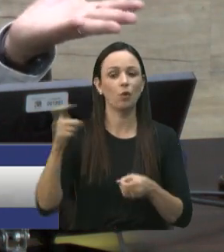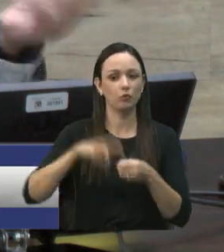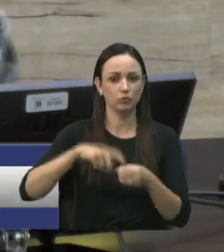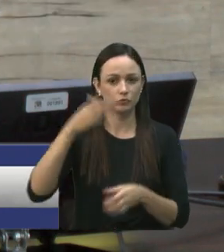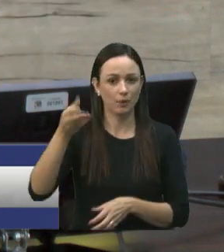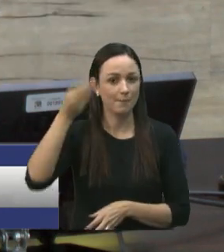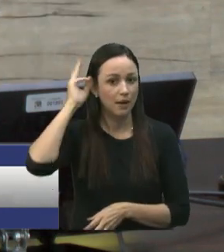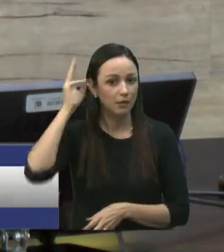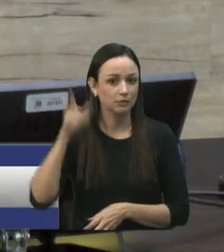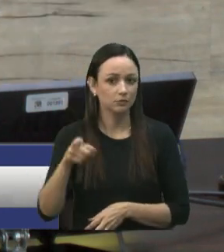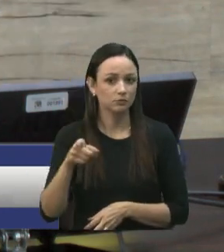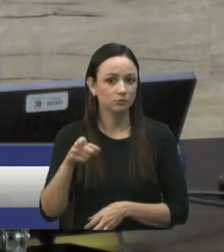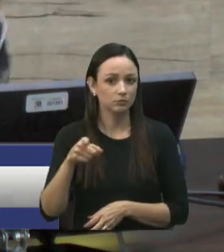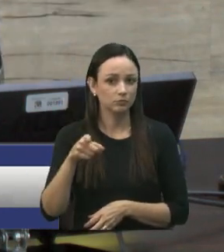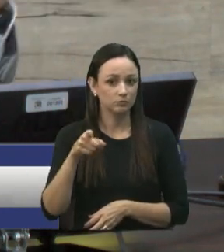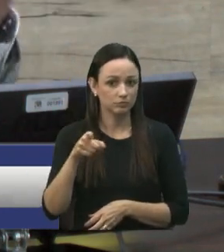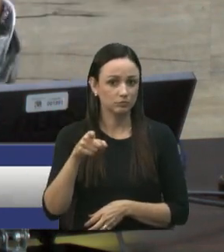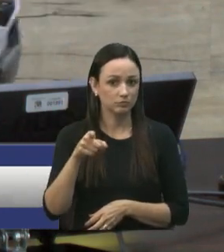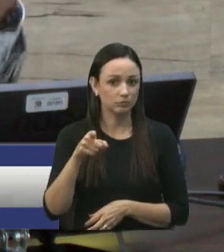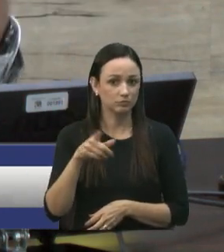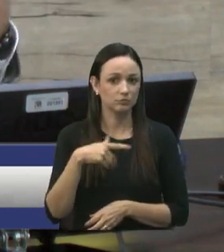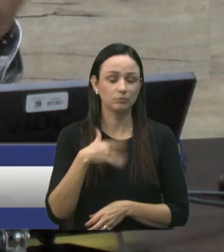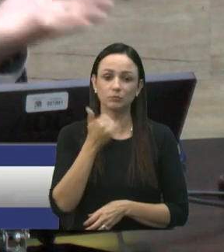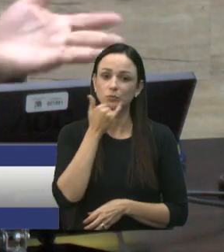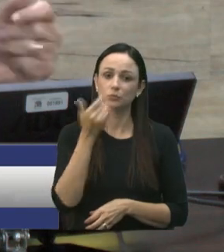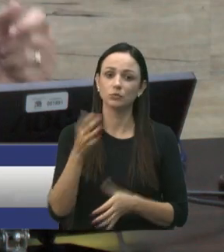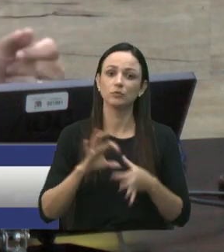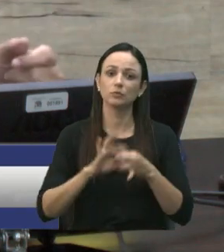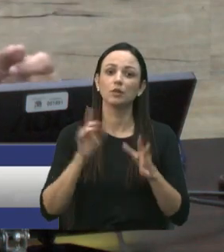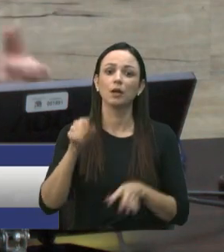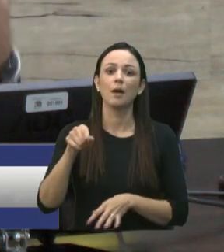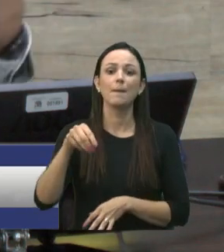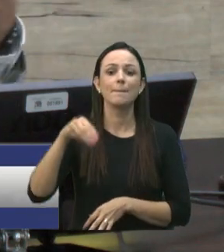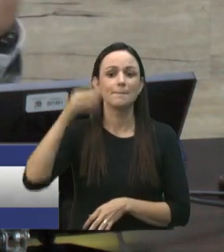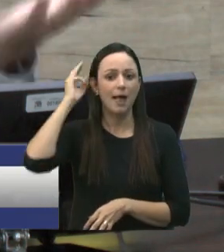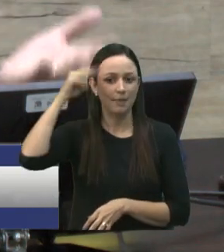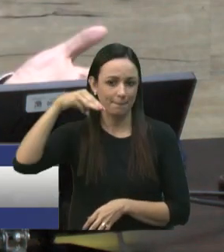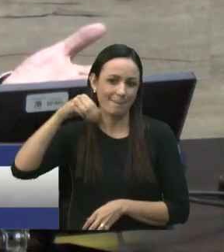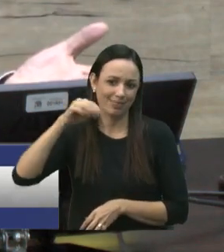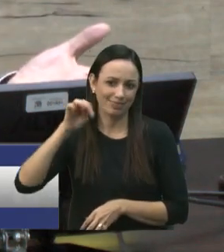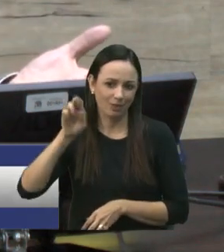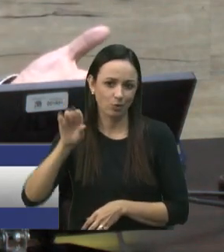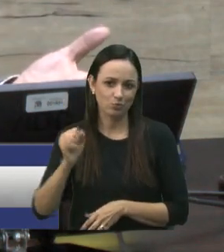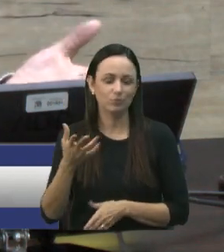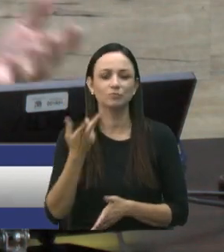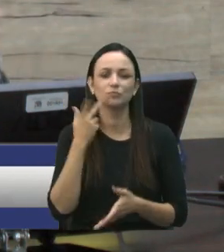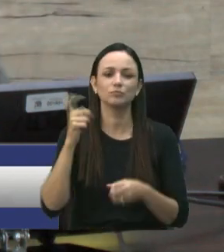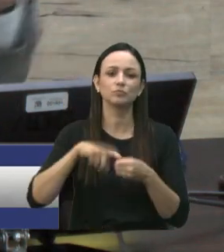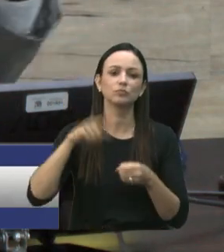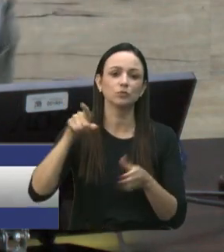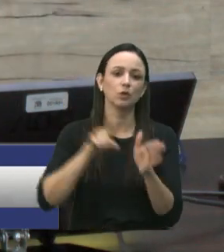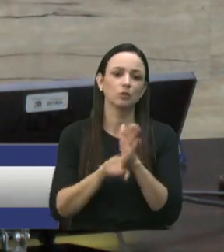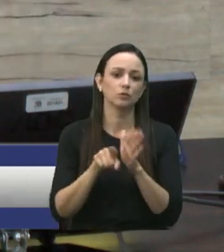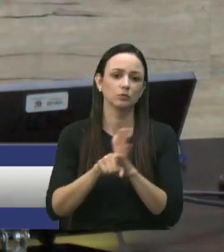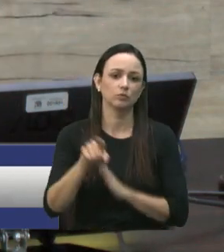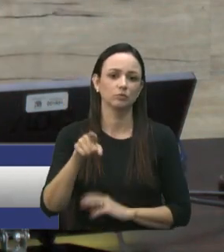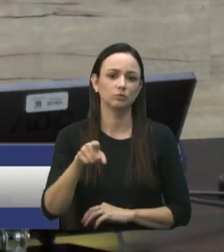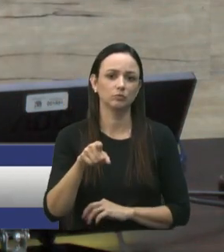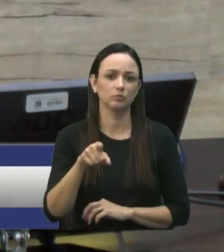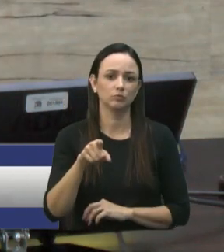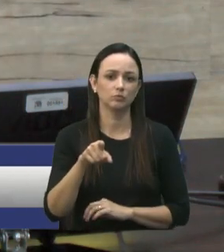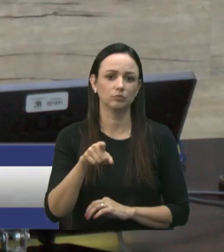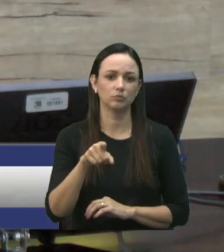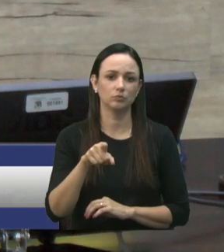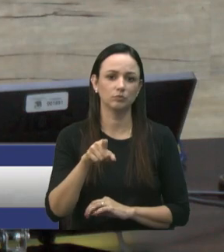voltando, Matheus, em relação à sua, me perdoe a liberdade do Matheus, tá? Não. Então, voltando à sua indagação, é esse